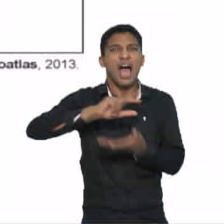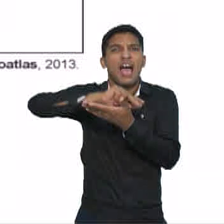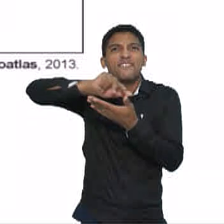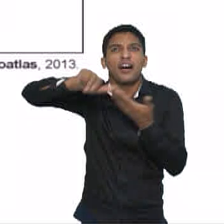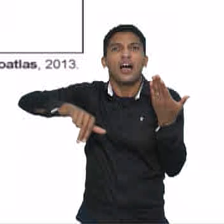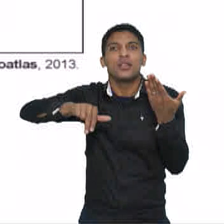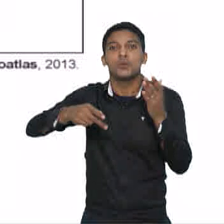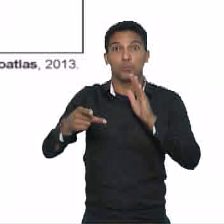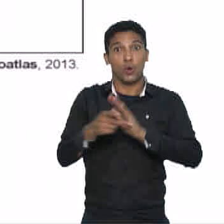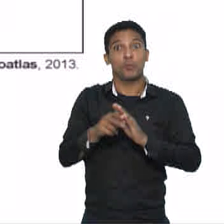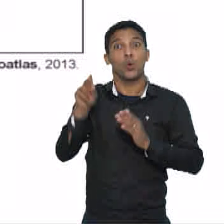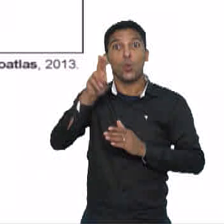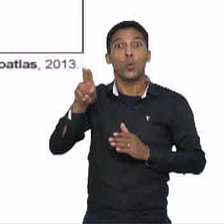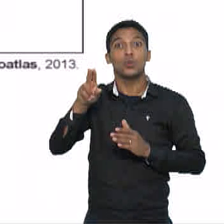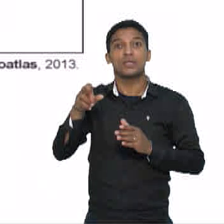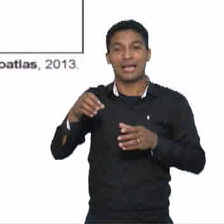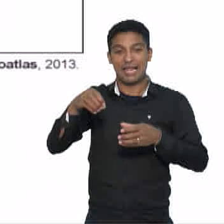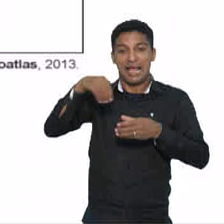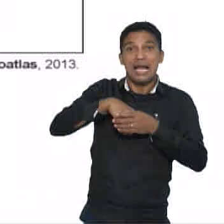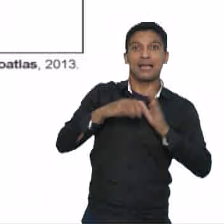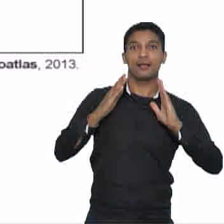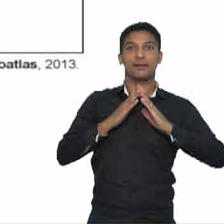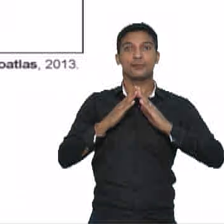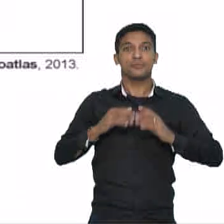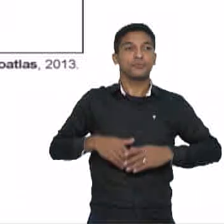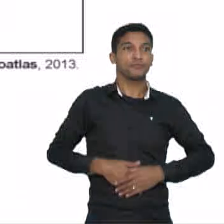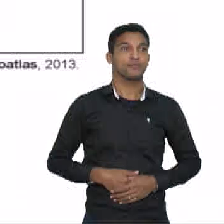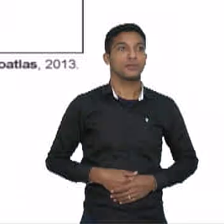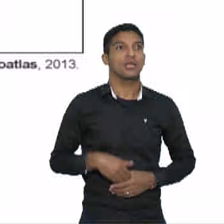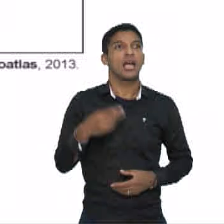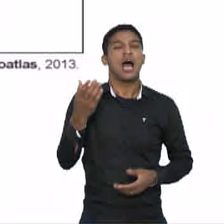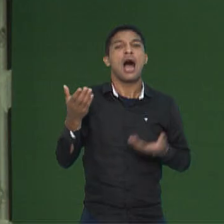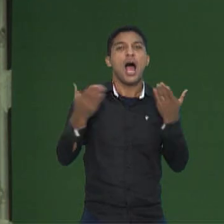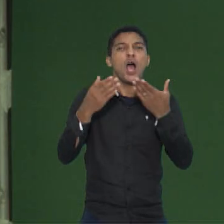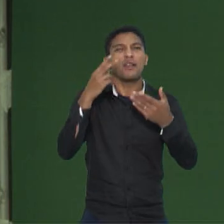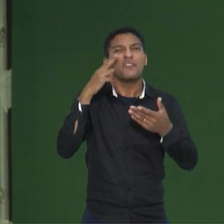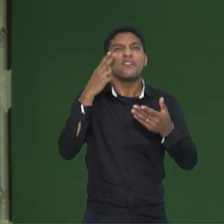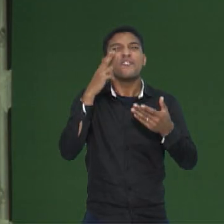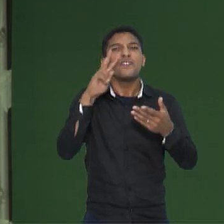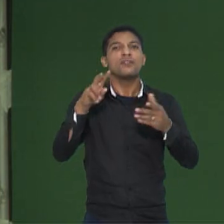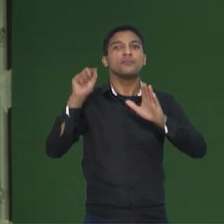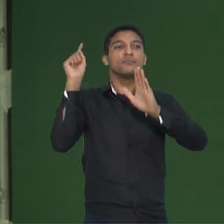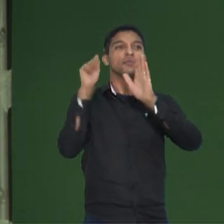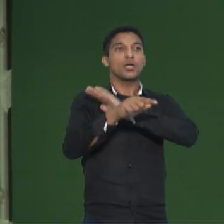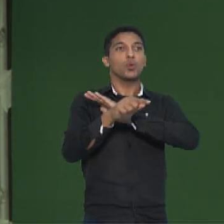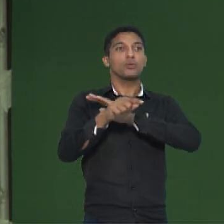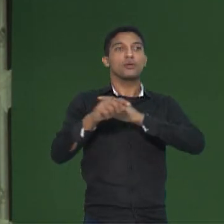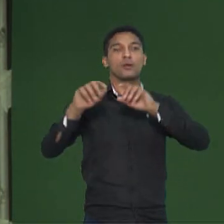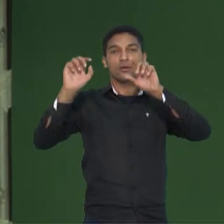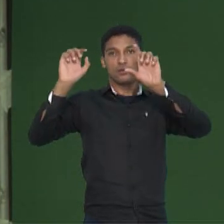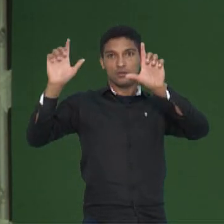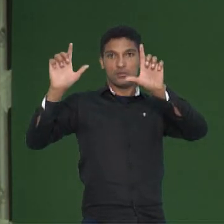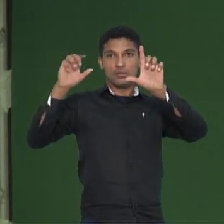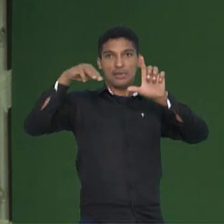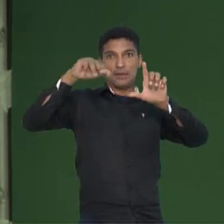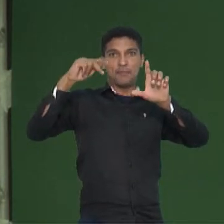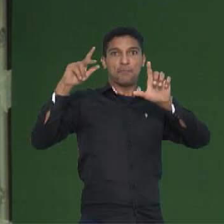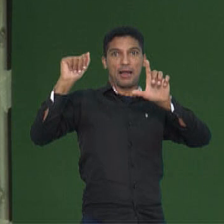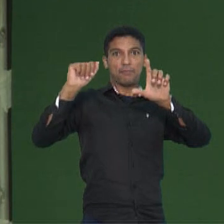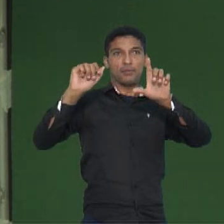Considerando as anamorfoses, esse tipo de mapa aqui é diferente deste. Olha aqui o desenho do Brasil que você conhece. Esses